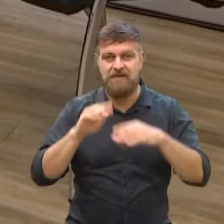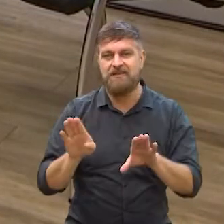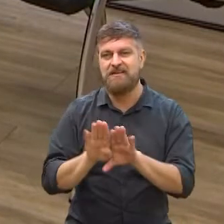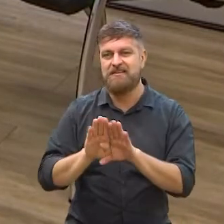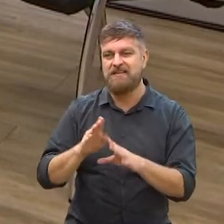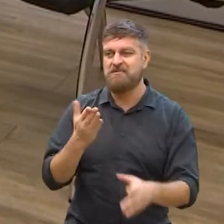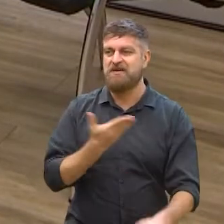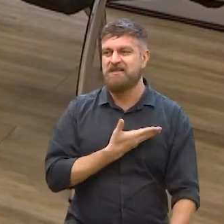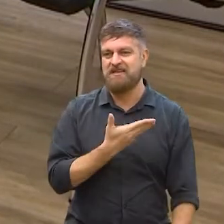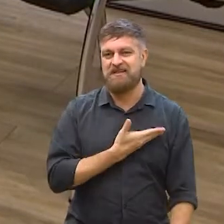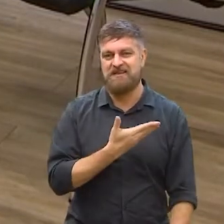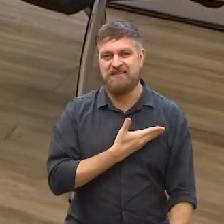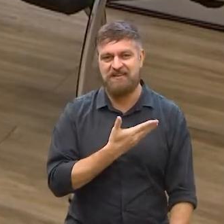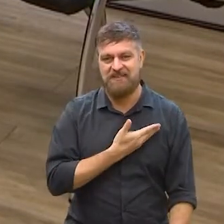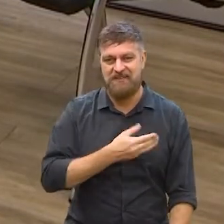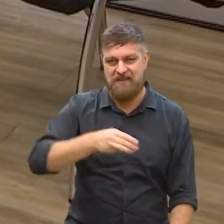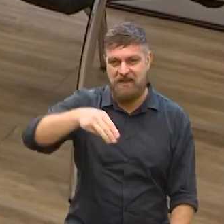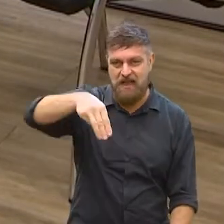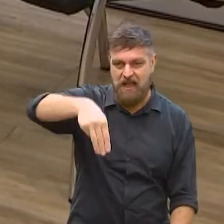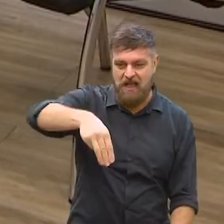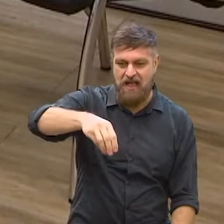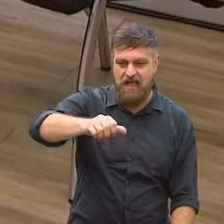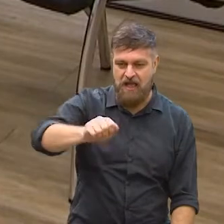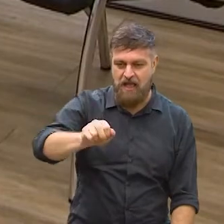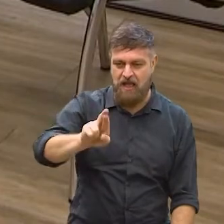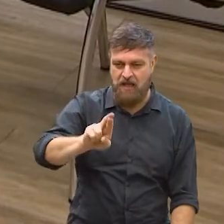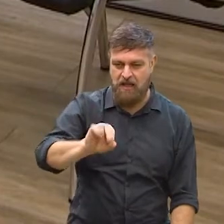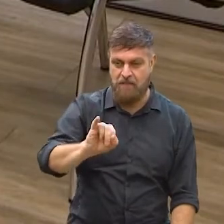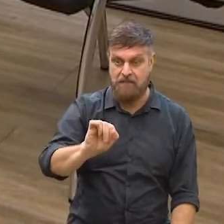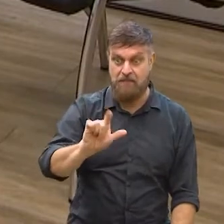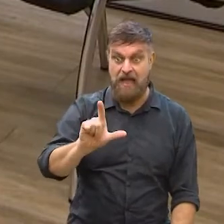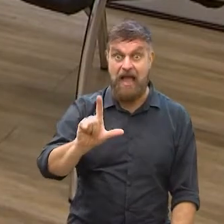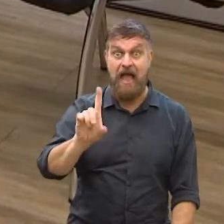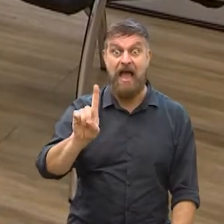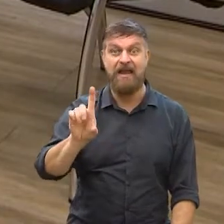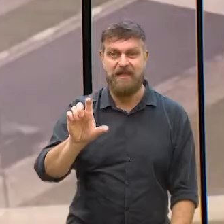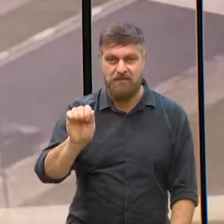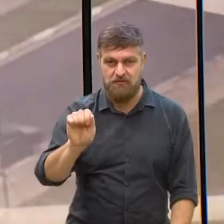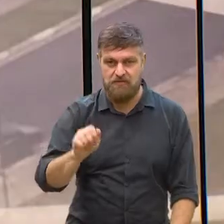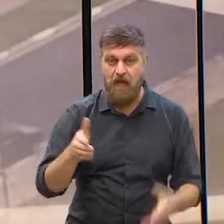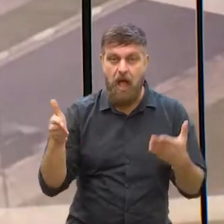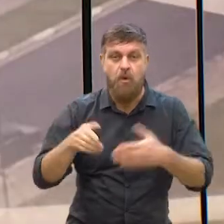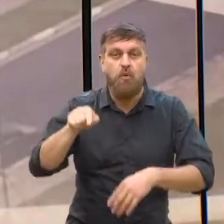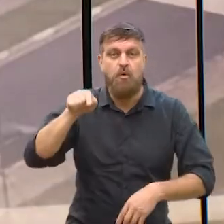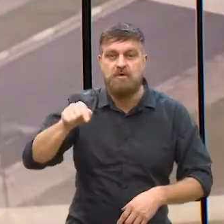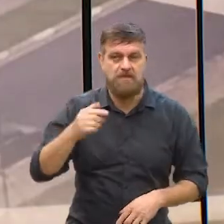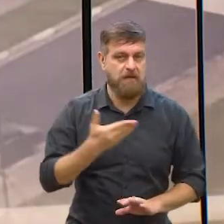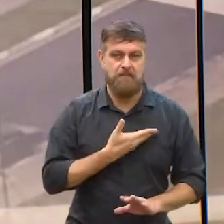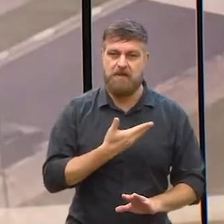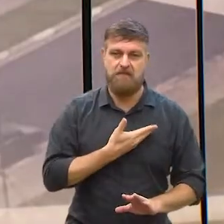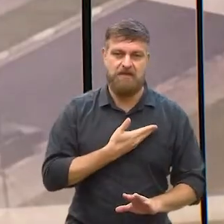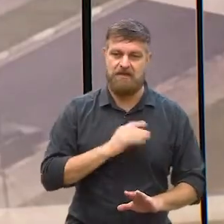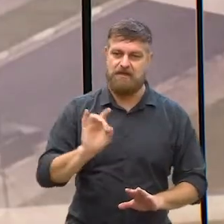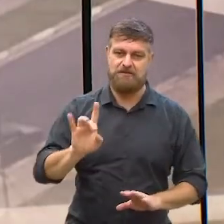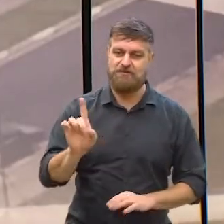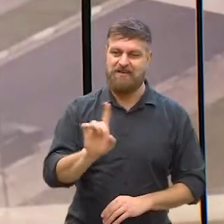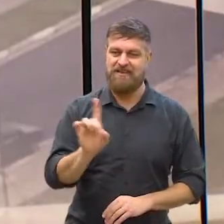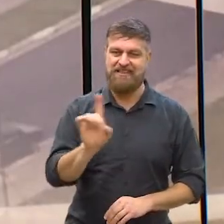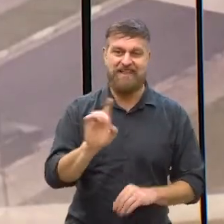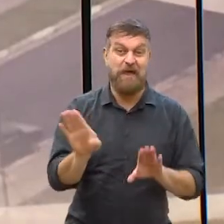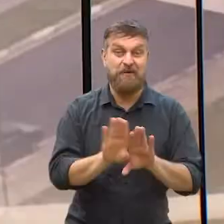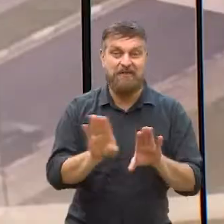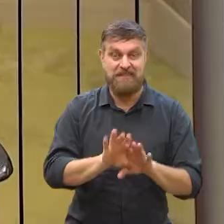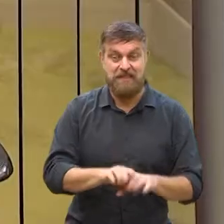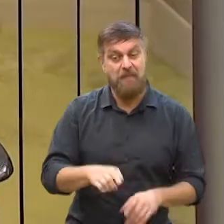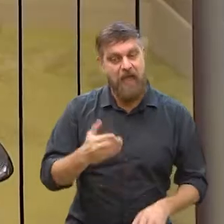amiga querida Marilda Pereira Lopes, que está hoje aqui como, não só amiga, né, Marilda, mas